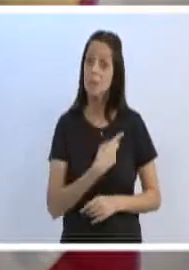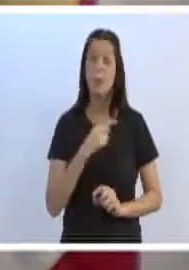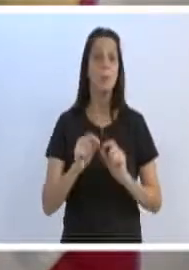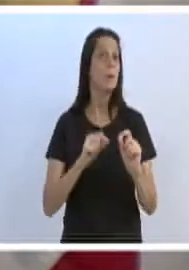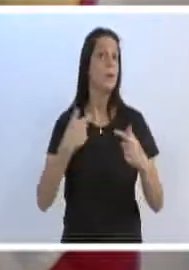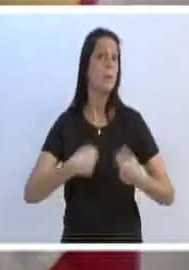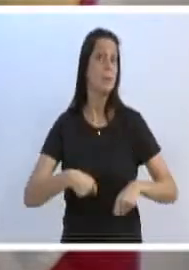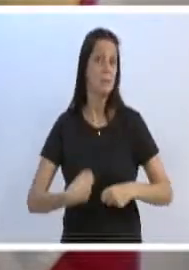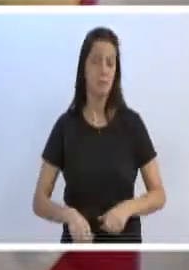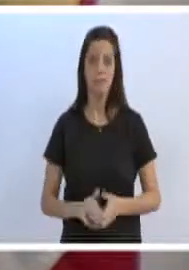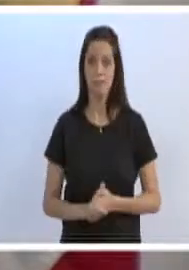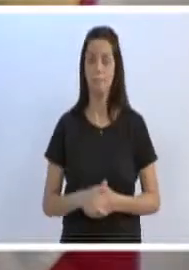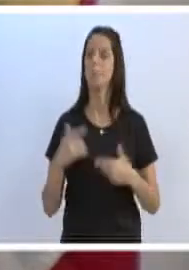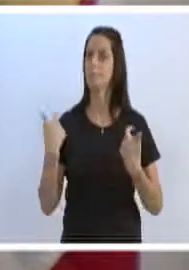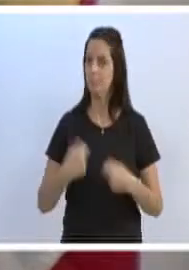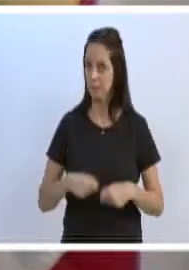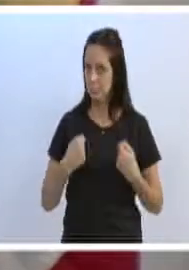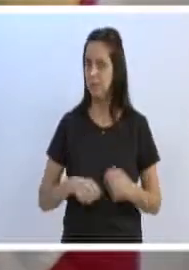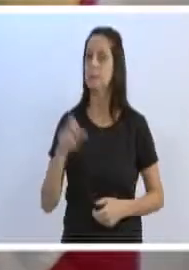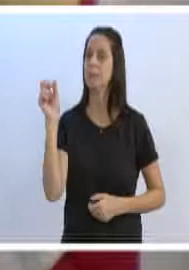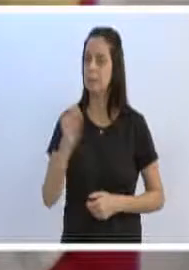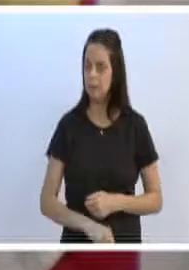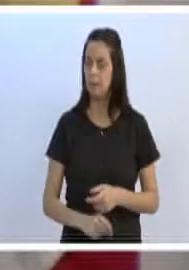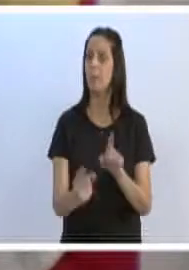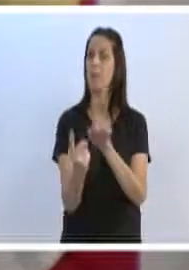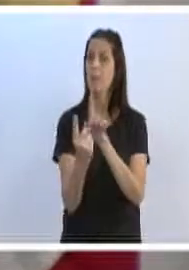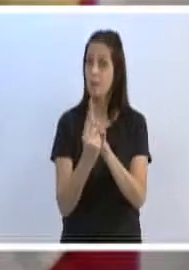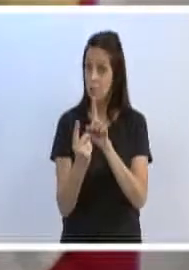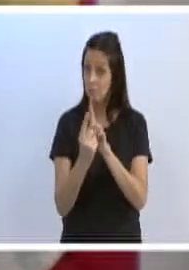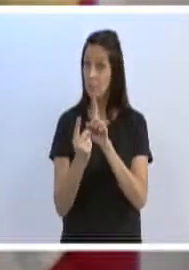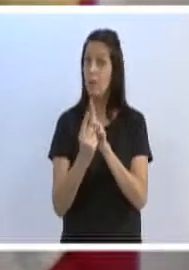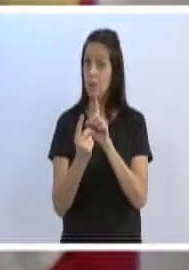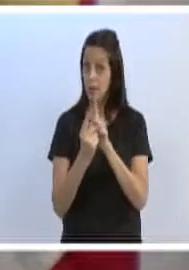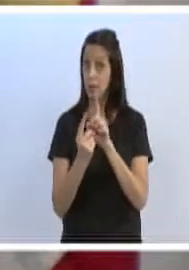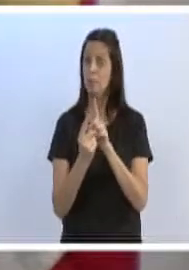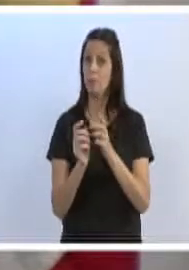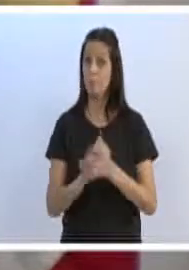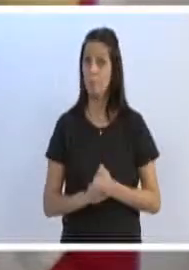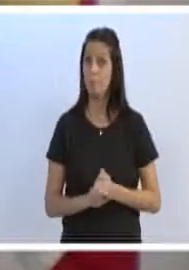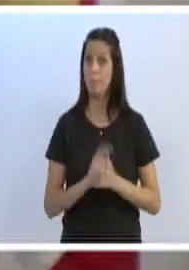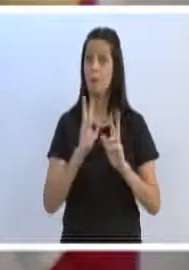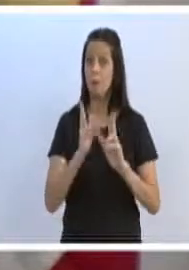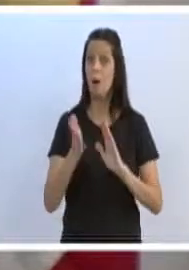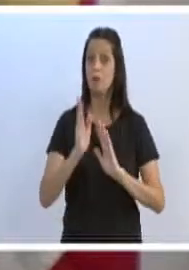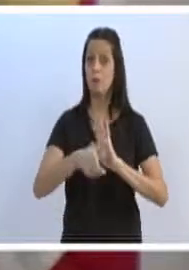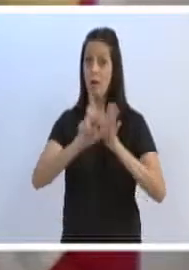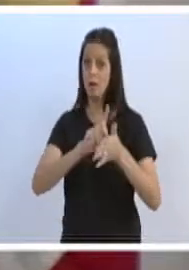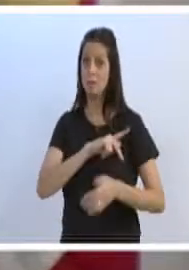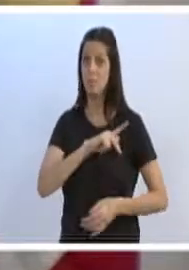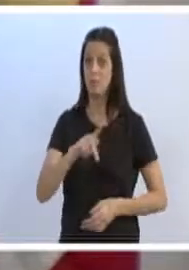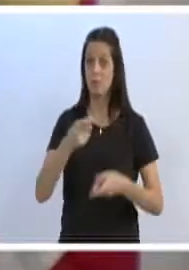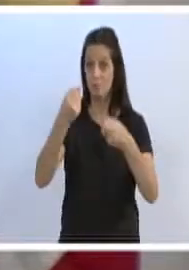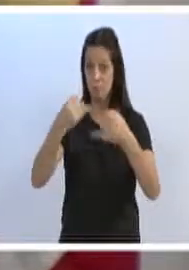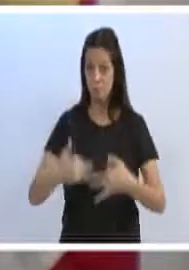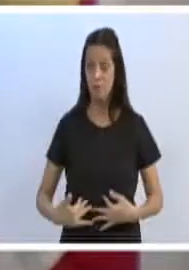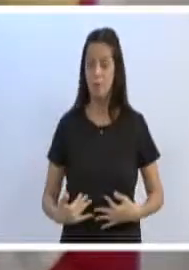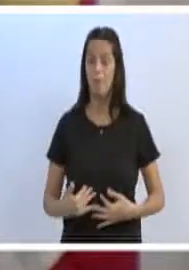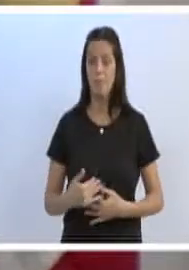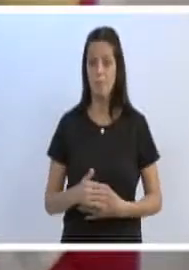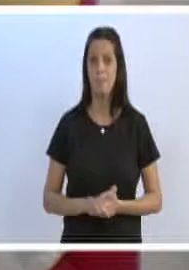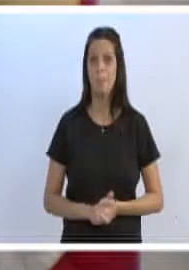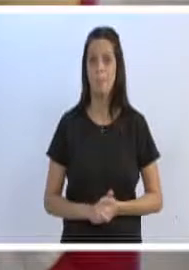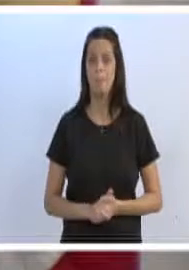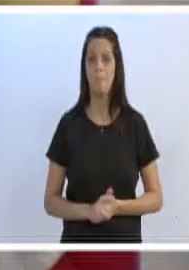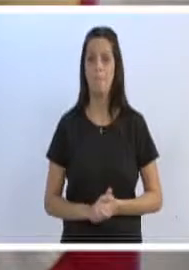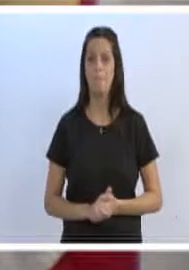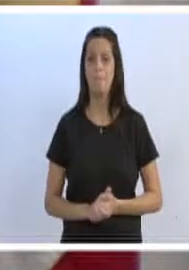um atendimento da forma com a qual o presidente marcelo lanzarin ter liberado o líder do governo já como